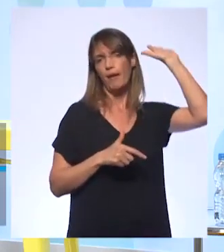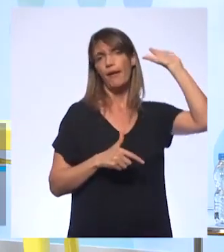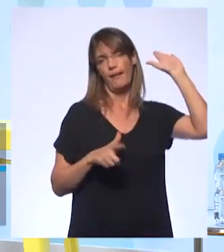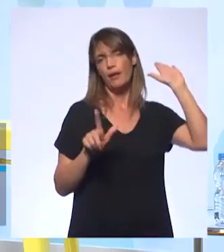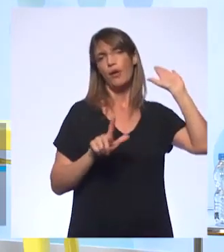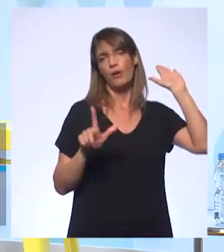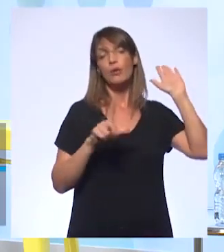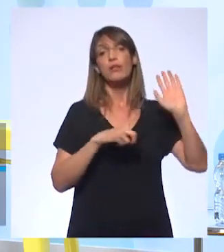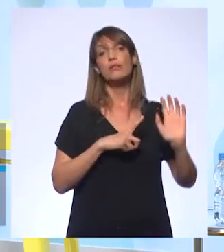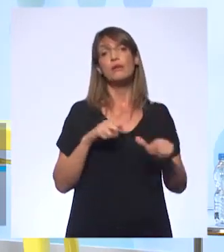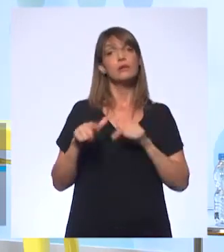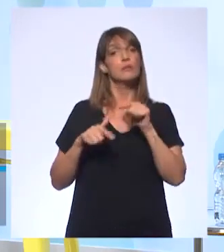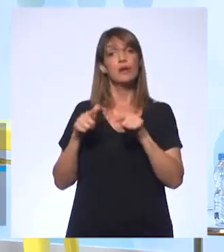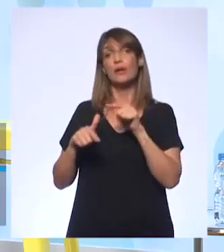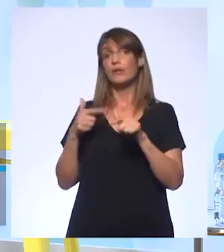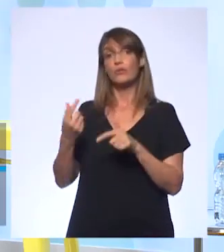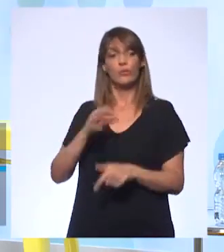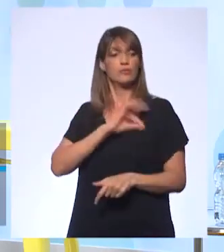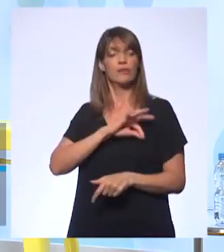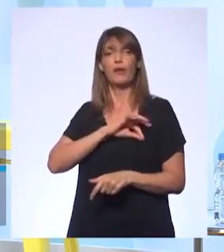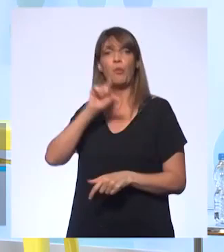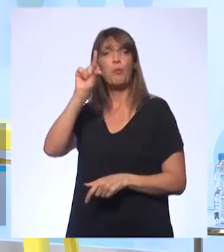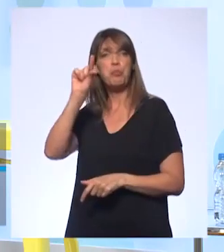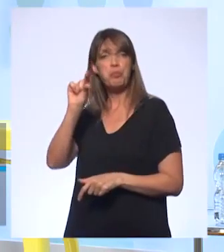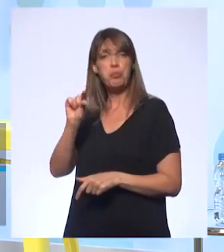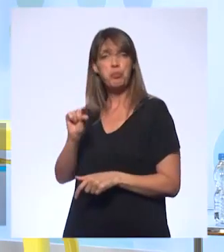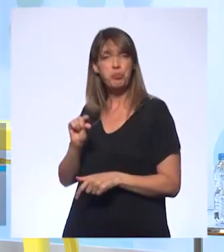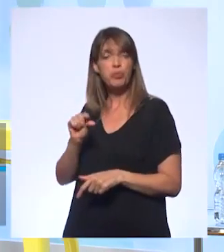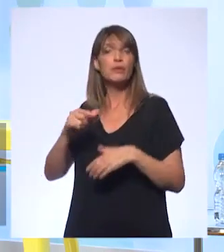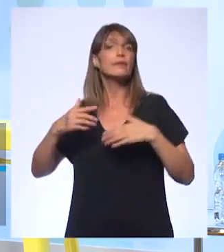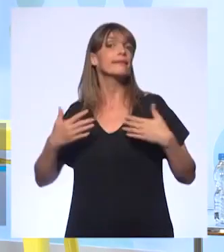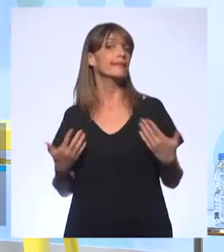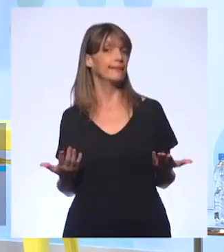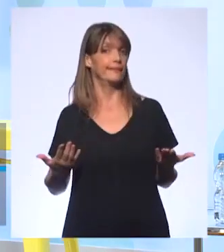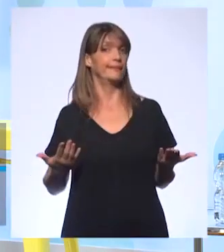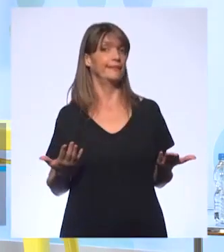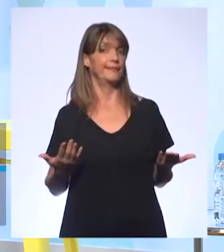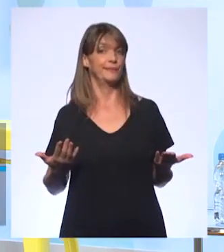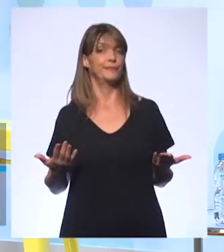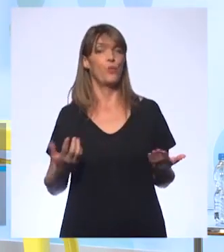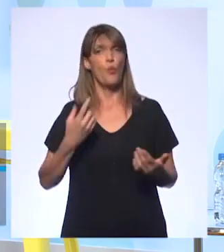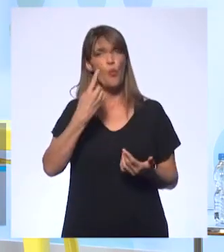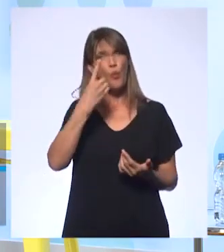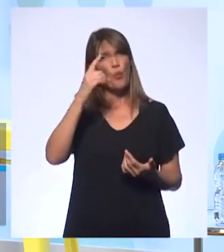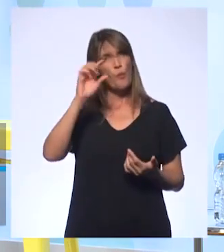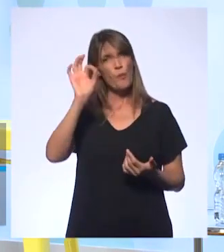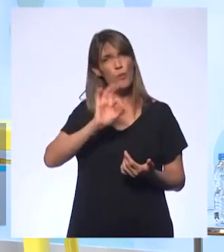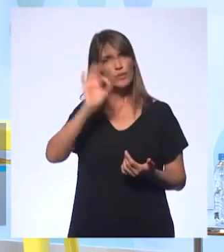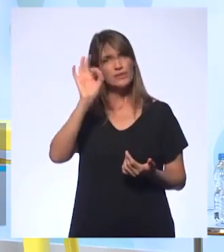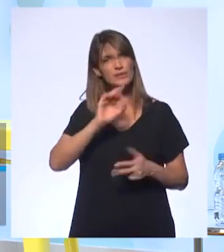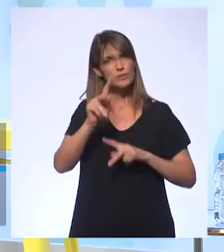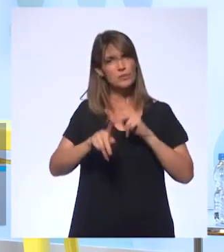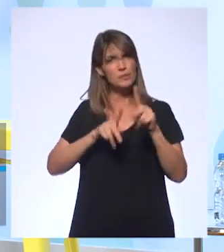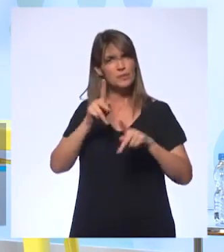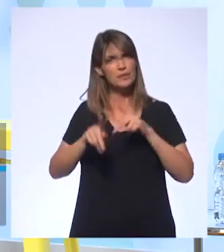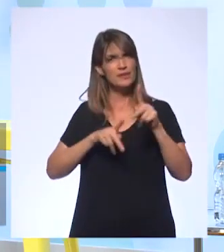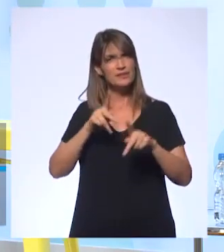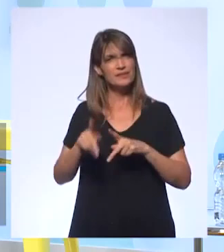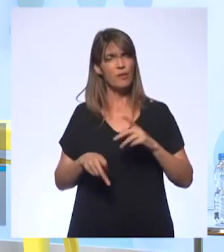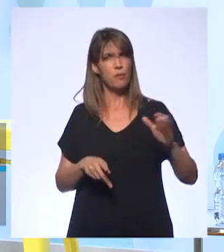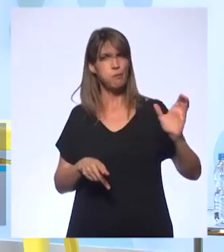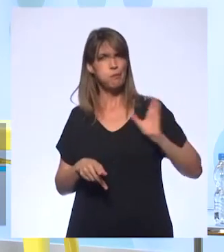os trabalhadores que ganham muito menos. Então, essa situação de 1% da população ganhar mais